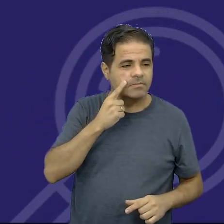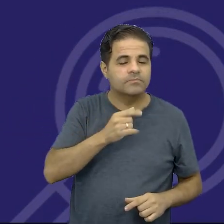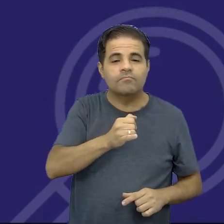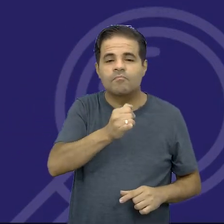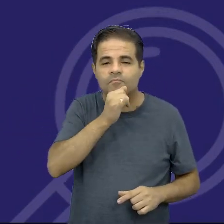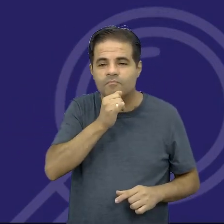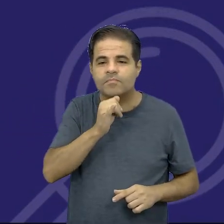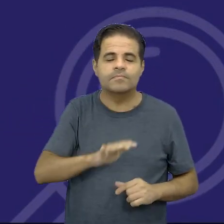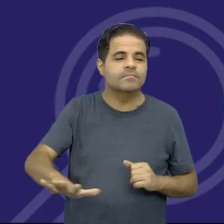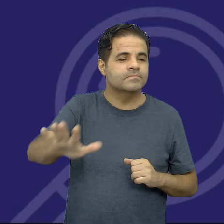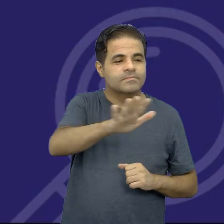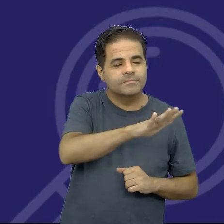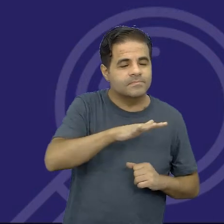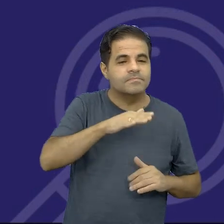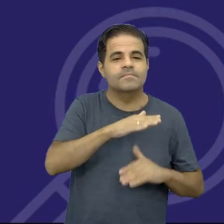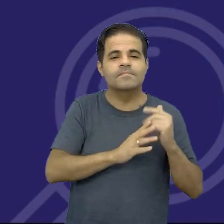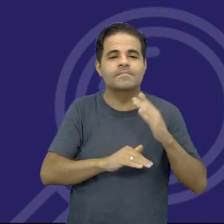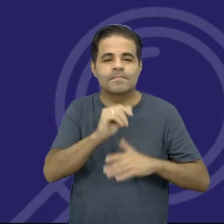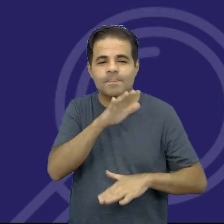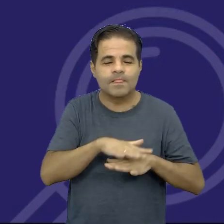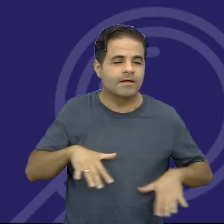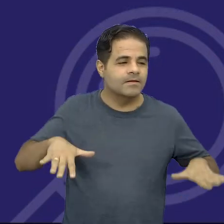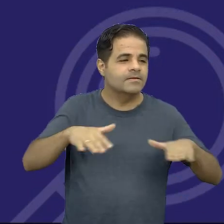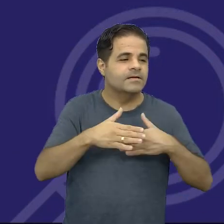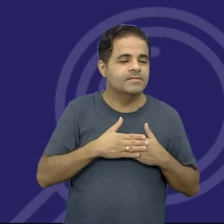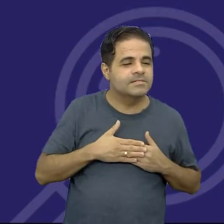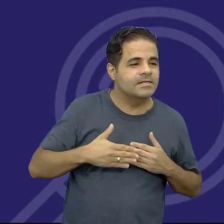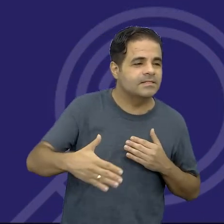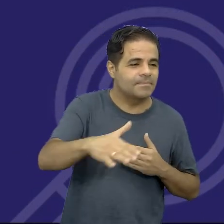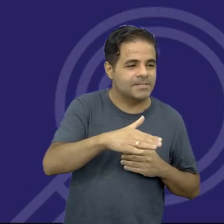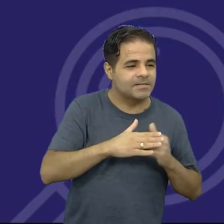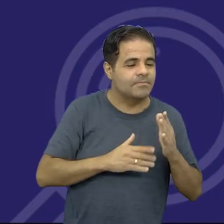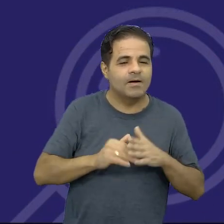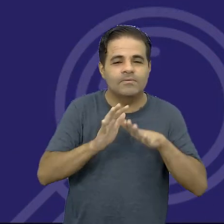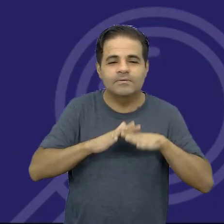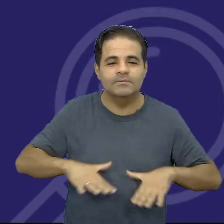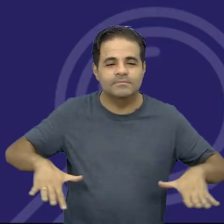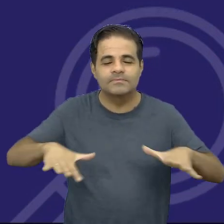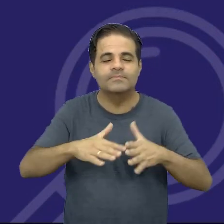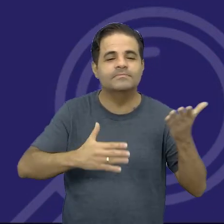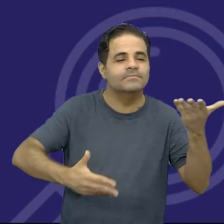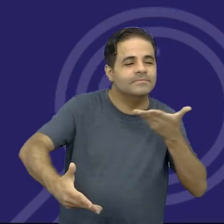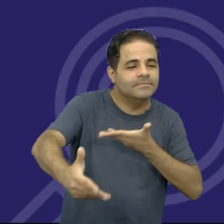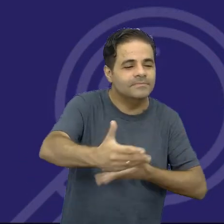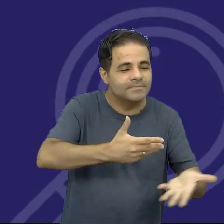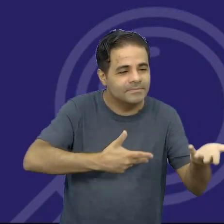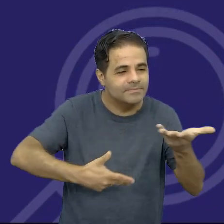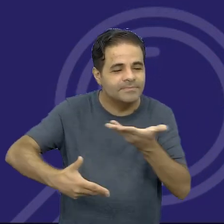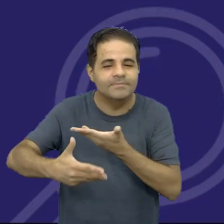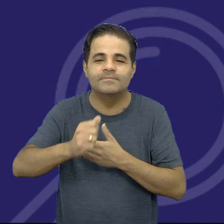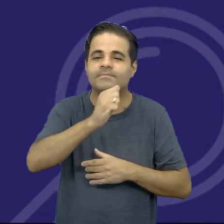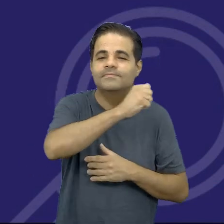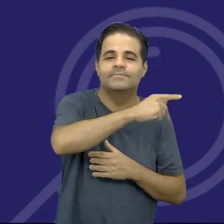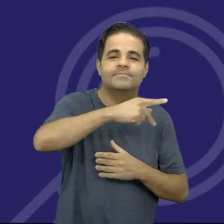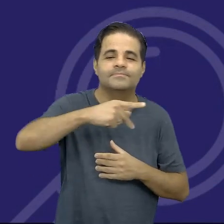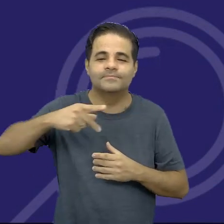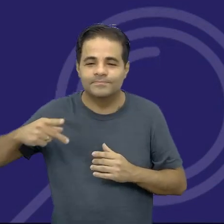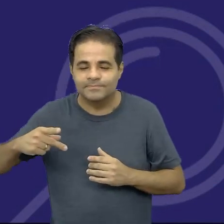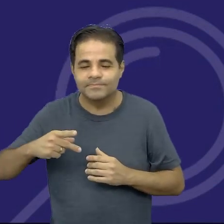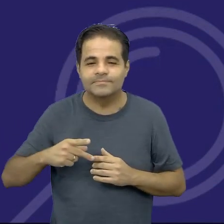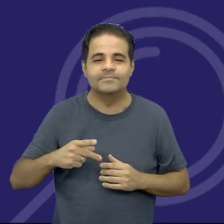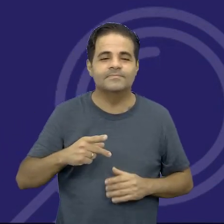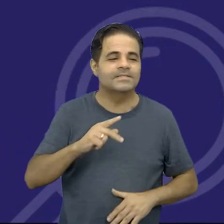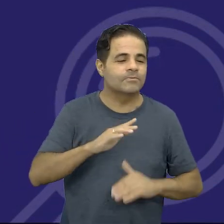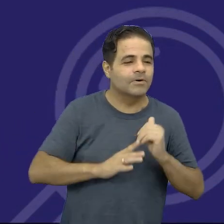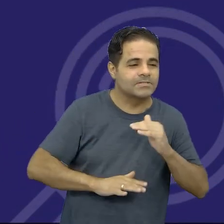nós destacamos aqui de uma questão, né, relacionada à AP do primeiro bimestre da terceira série. Então,